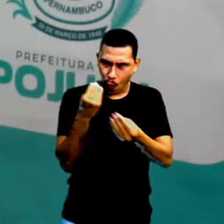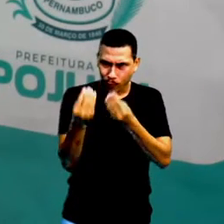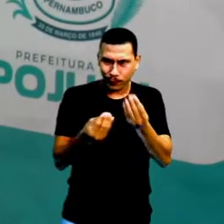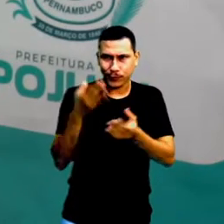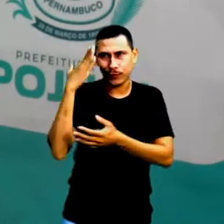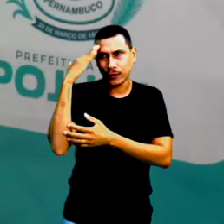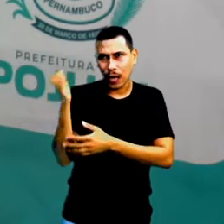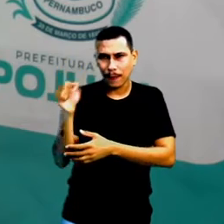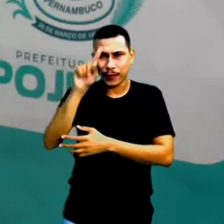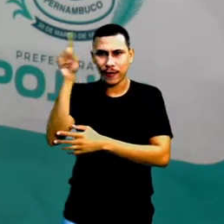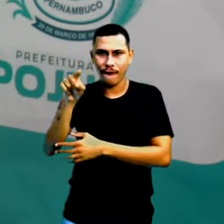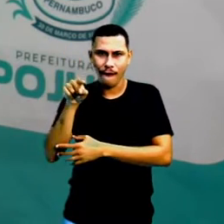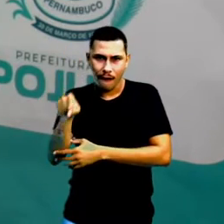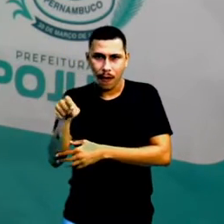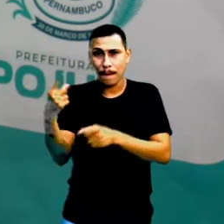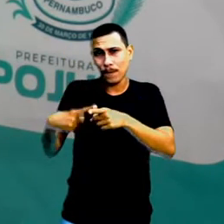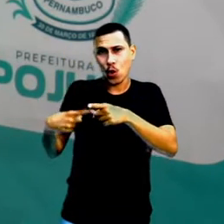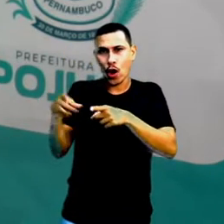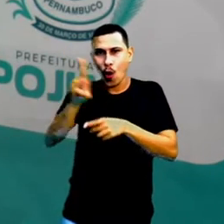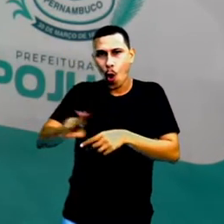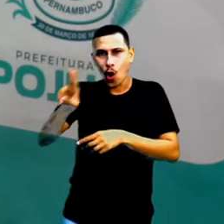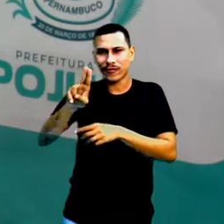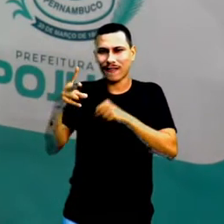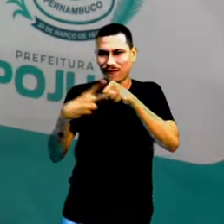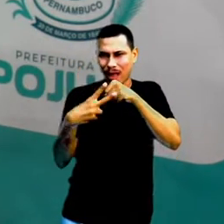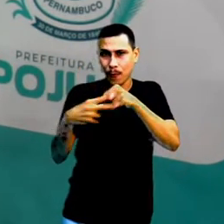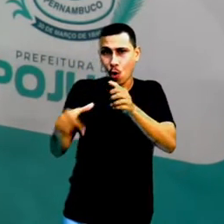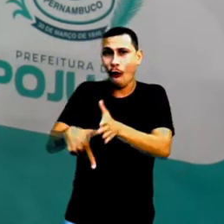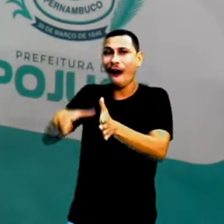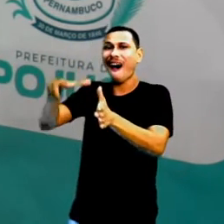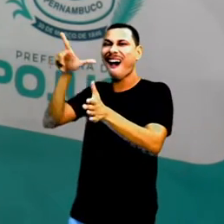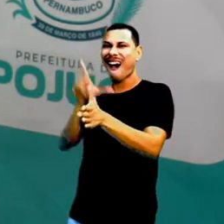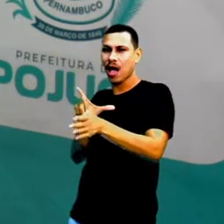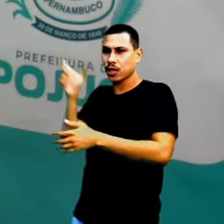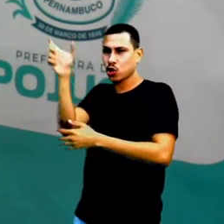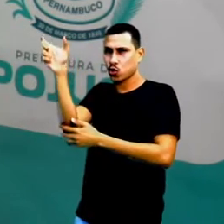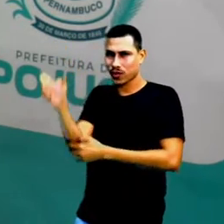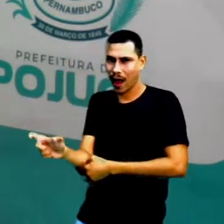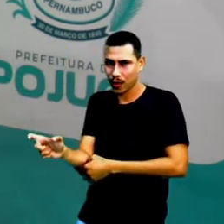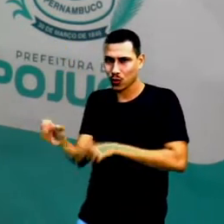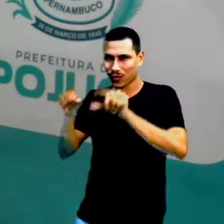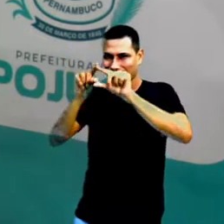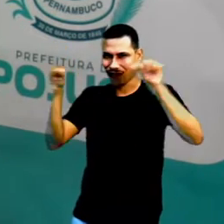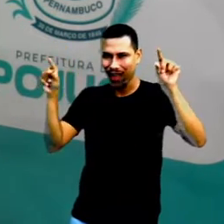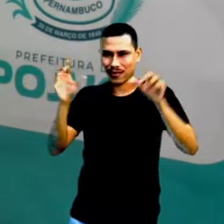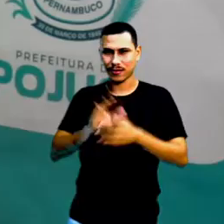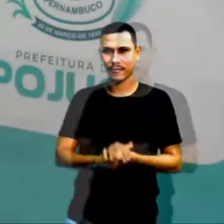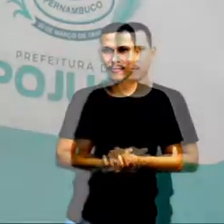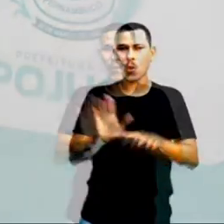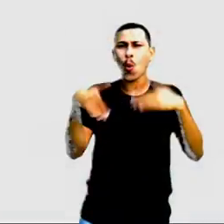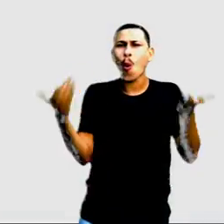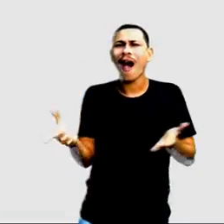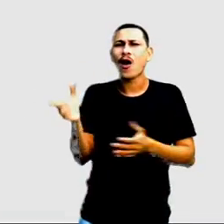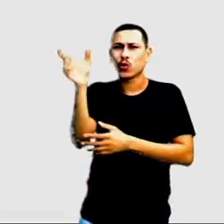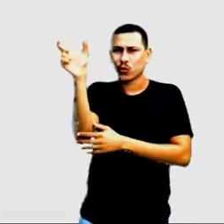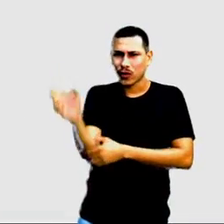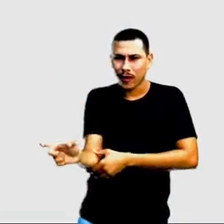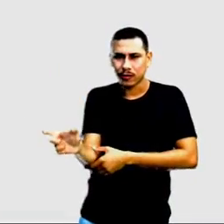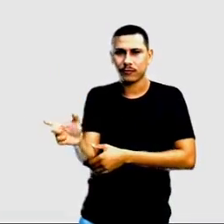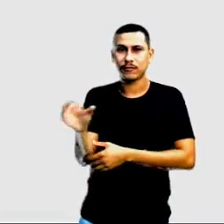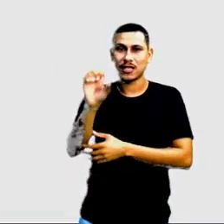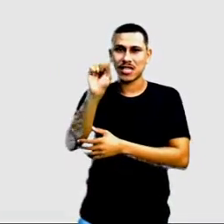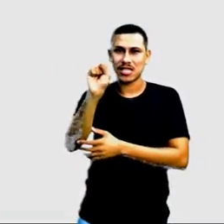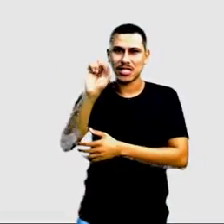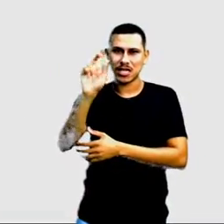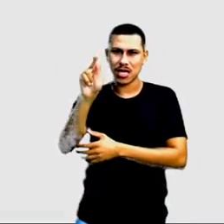ele veio antes do sujeito. Qual é o sujeito da oração, pessoal? She, que no caso é